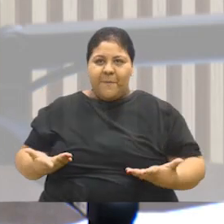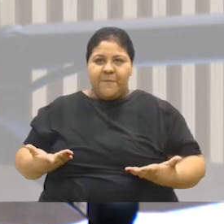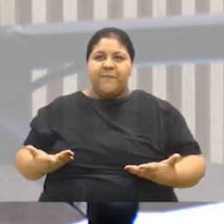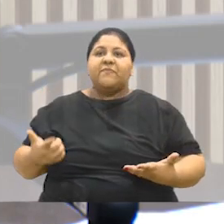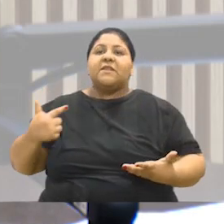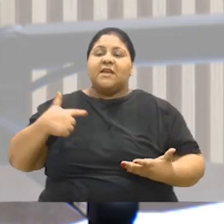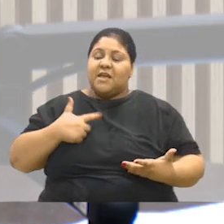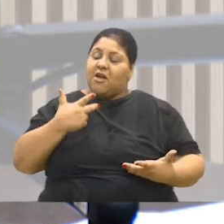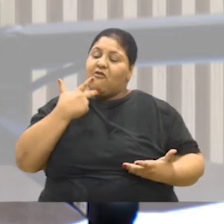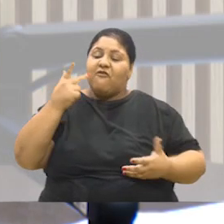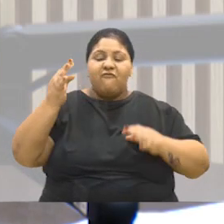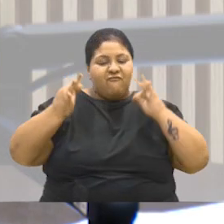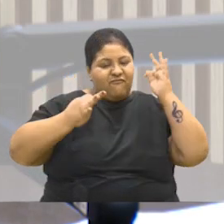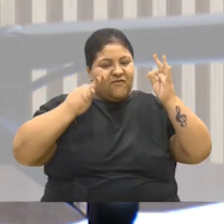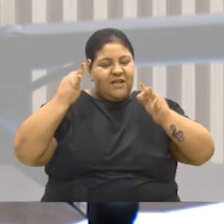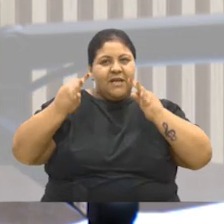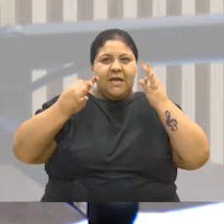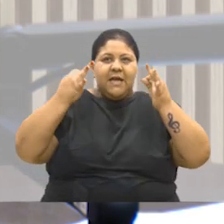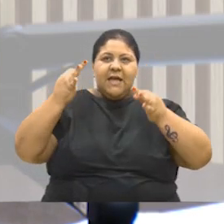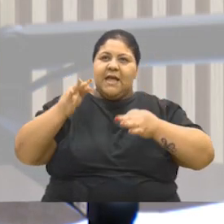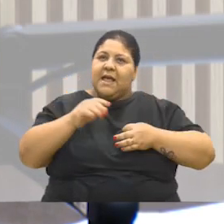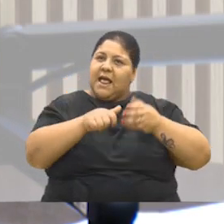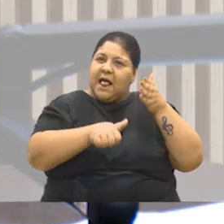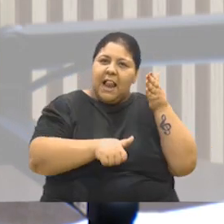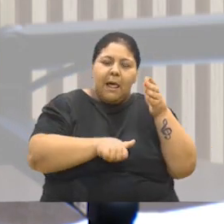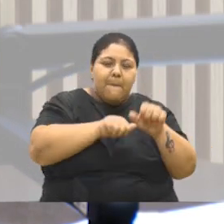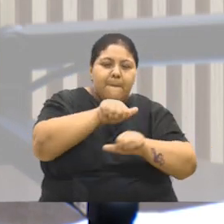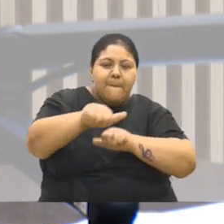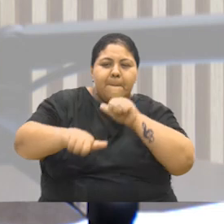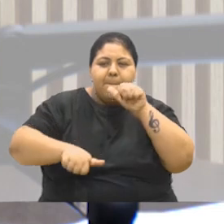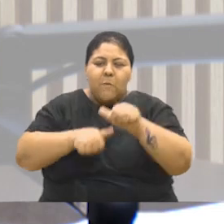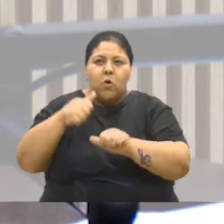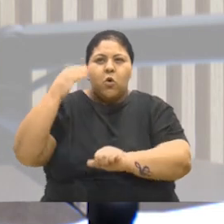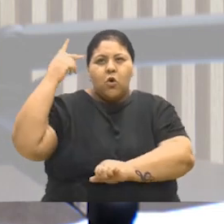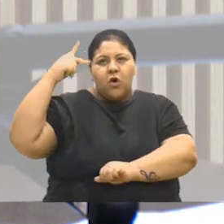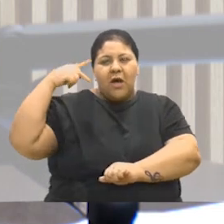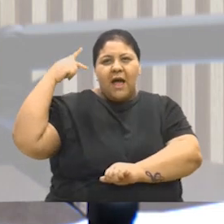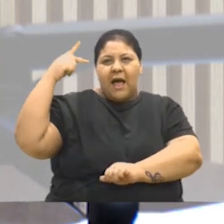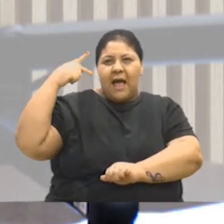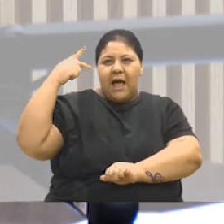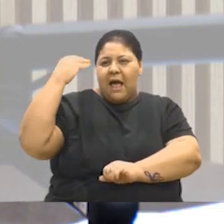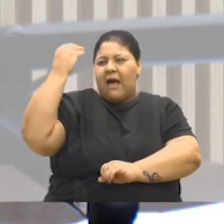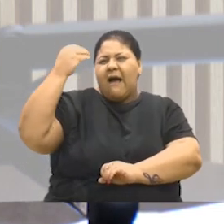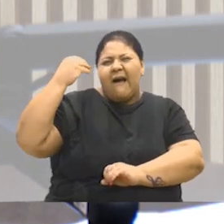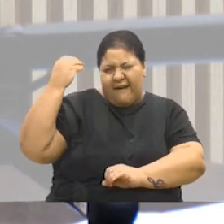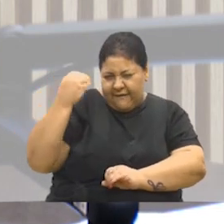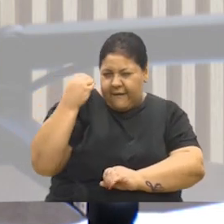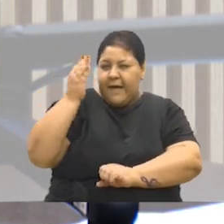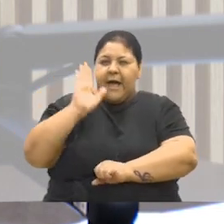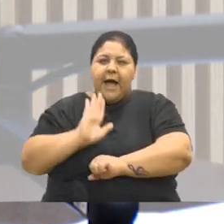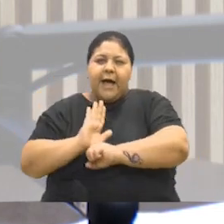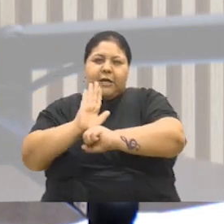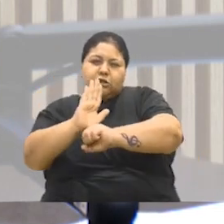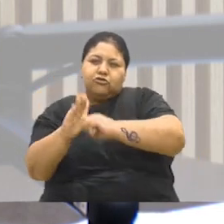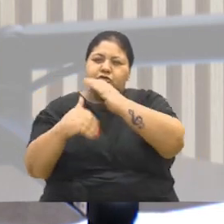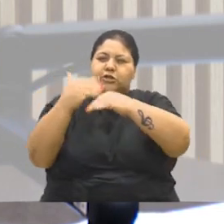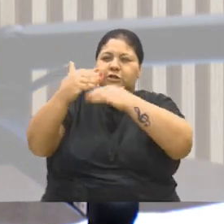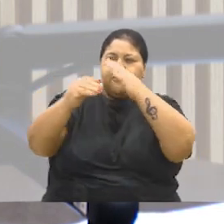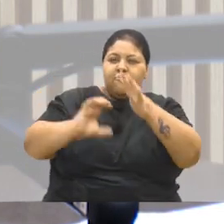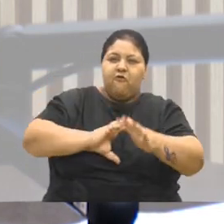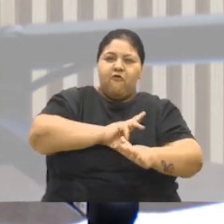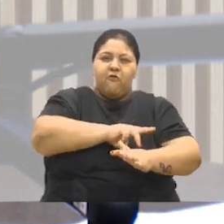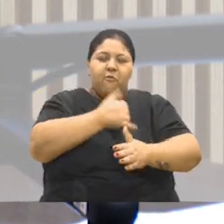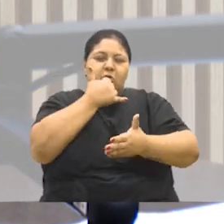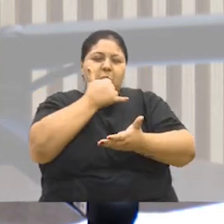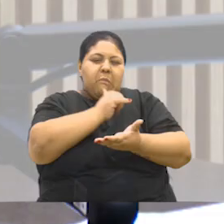as terapias, elas fortalecem muito o nosso lado psicológico, porque elas ajudam que a gente desenvolva mais amor, mais perdão, mais